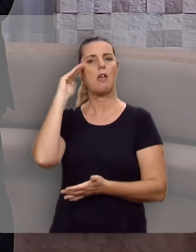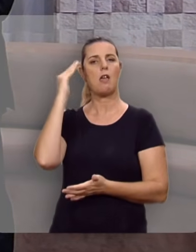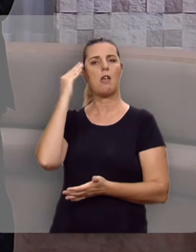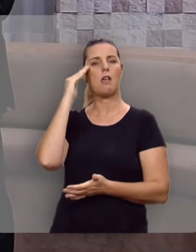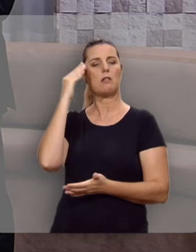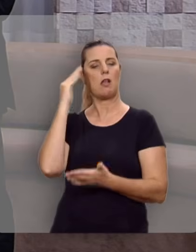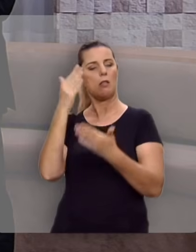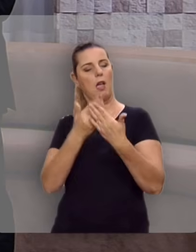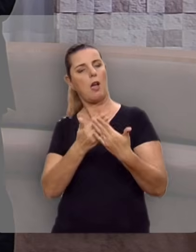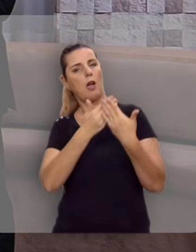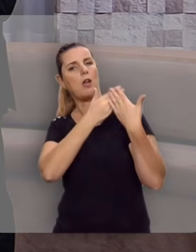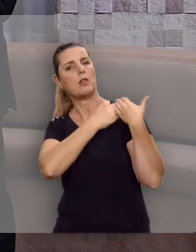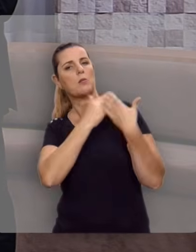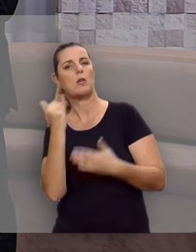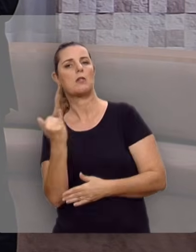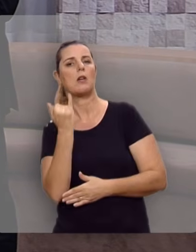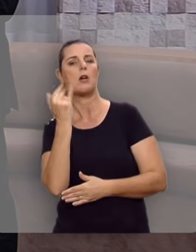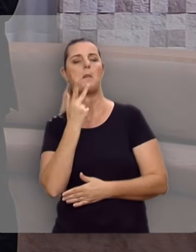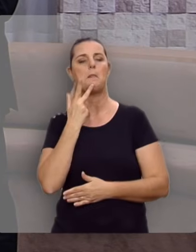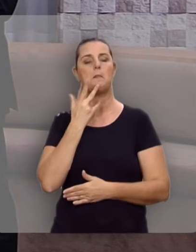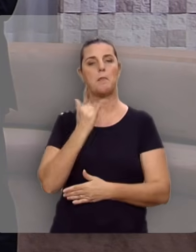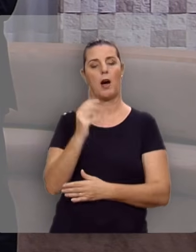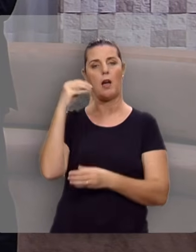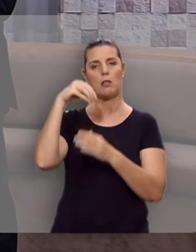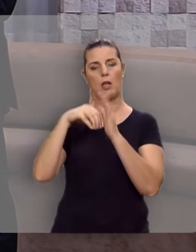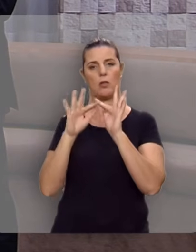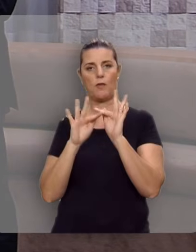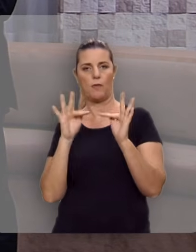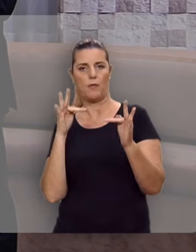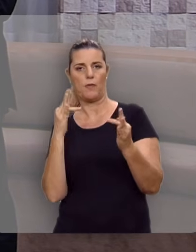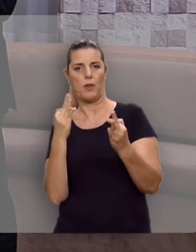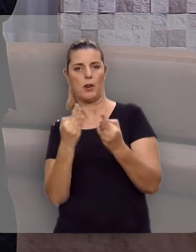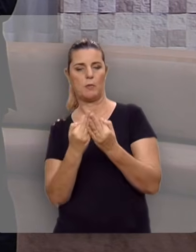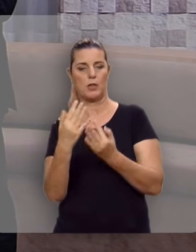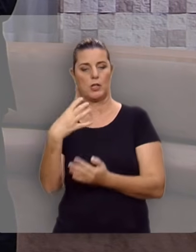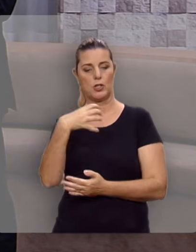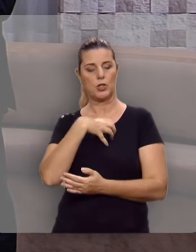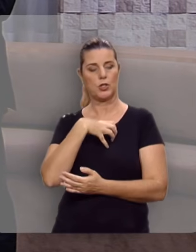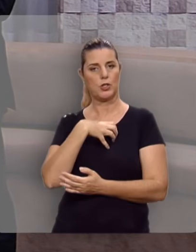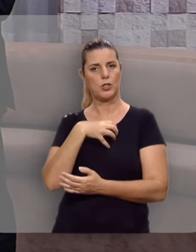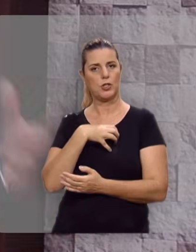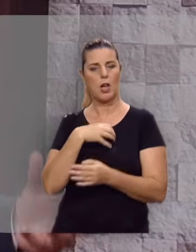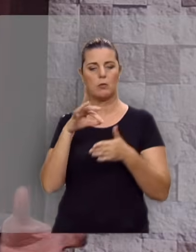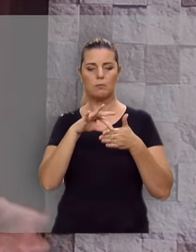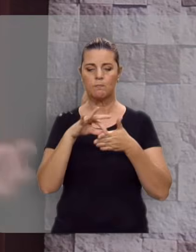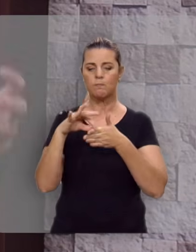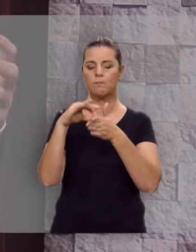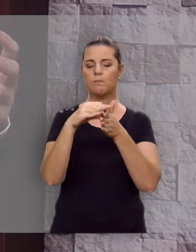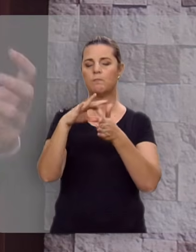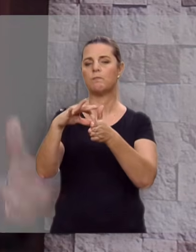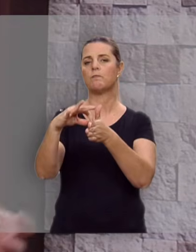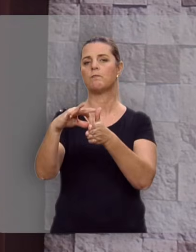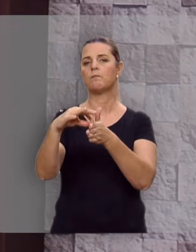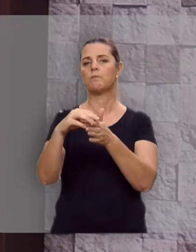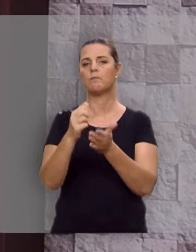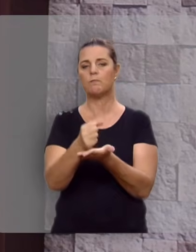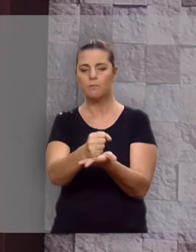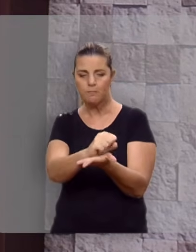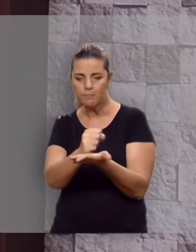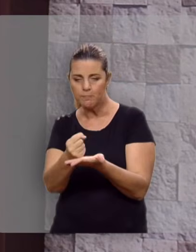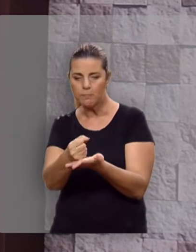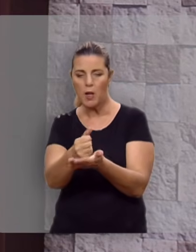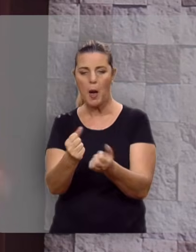esse papel importante do pai na família, de maneira a direcionar, a guiar,